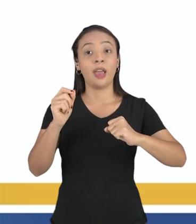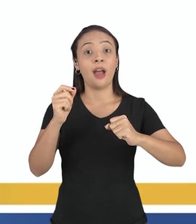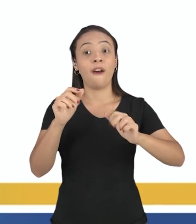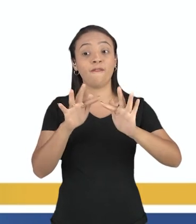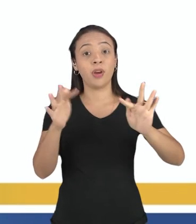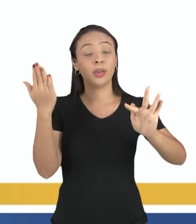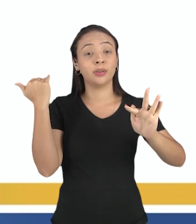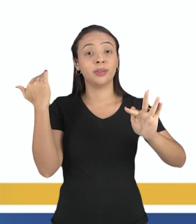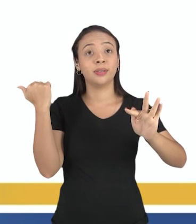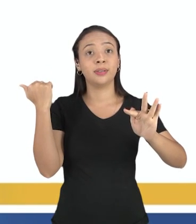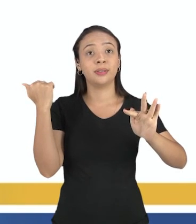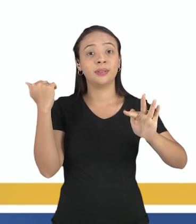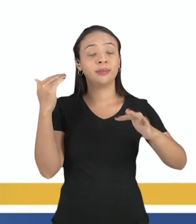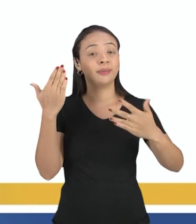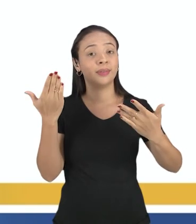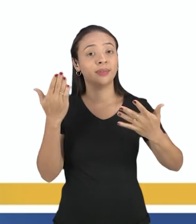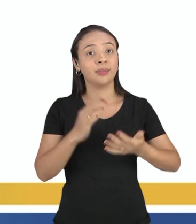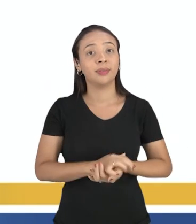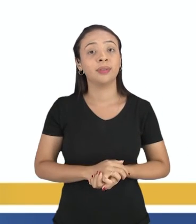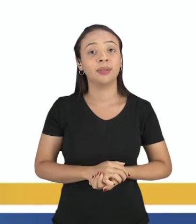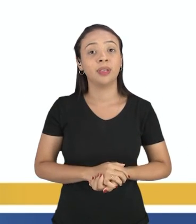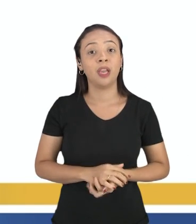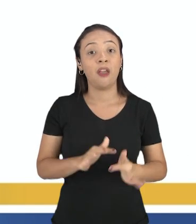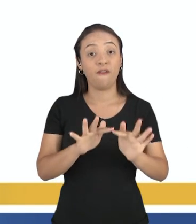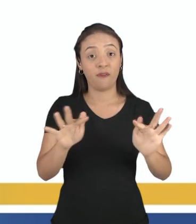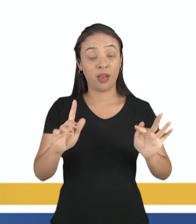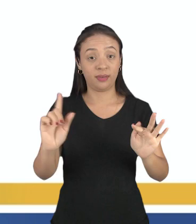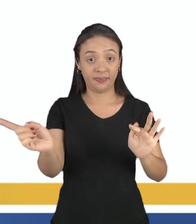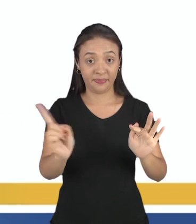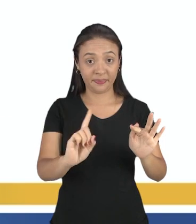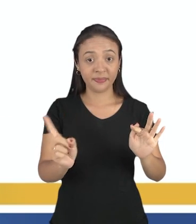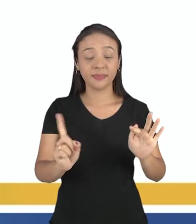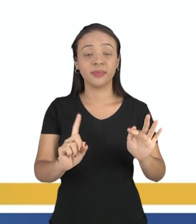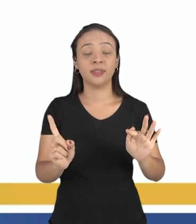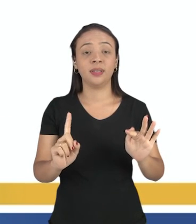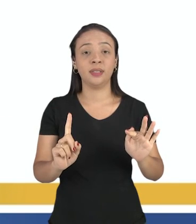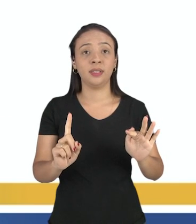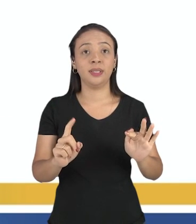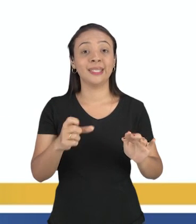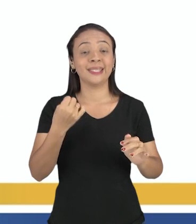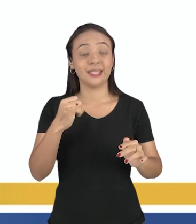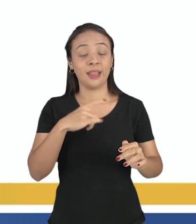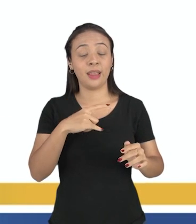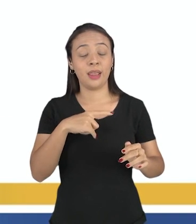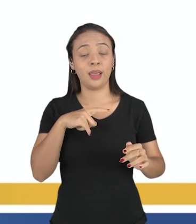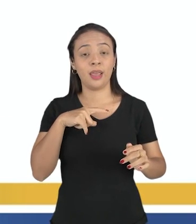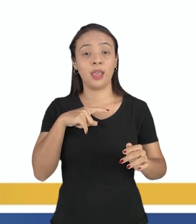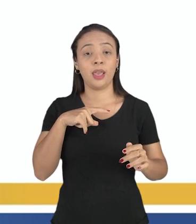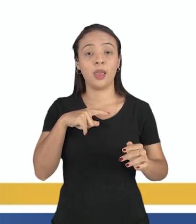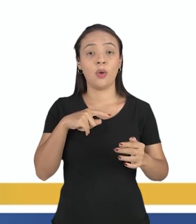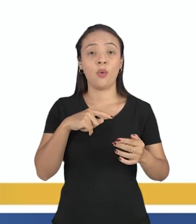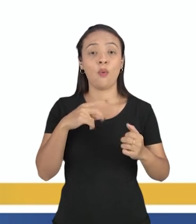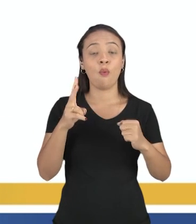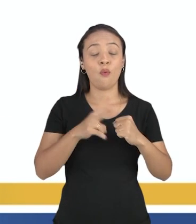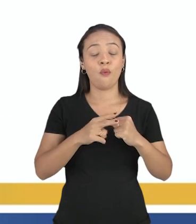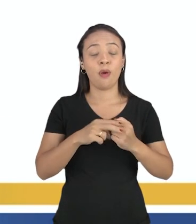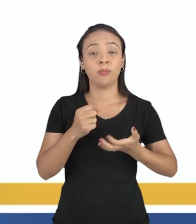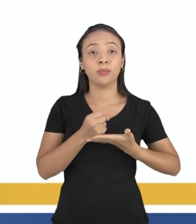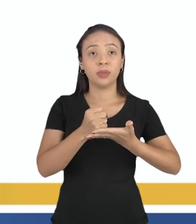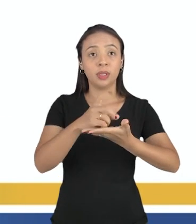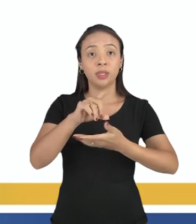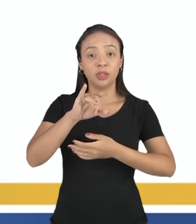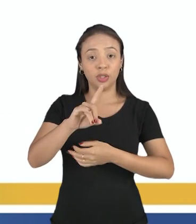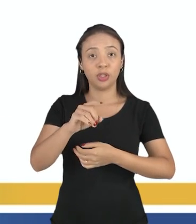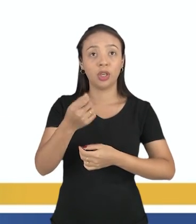passado. Se em frases negativas, se tem um auxiliar did, não precisa acrescentar o